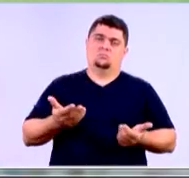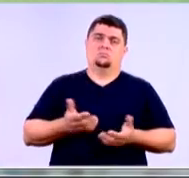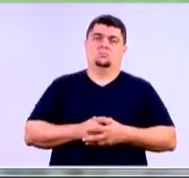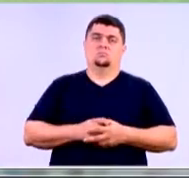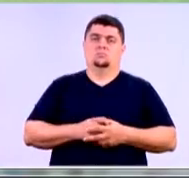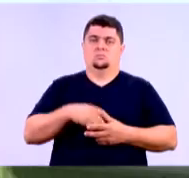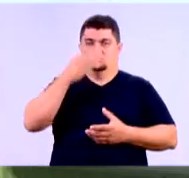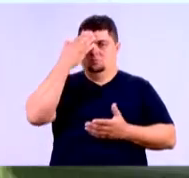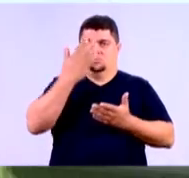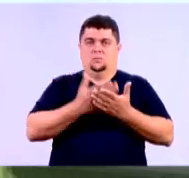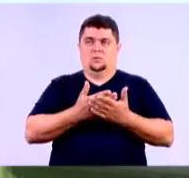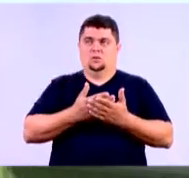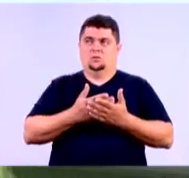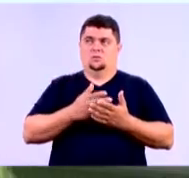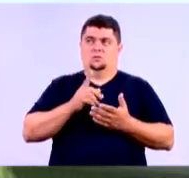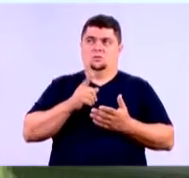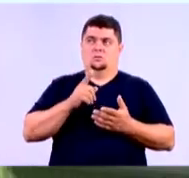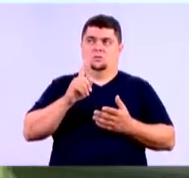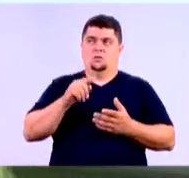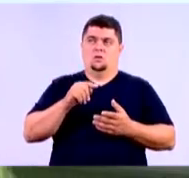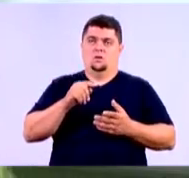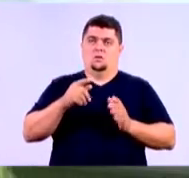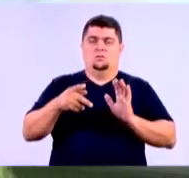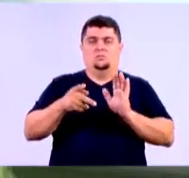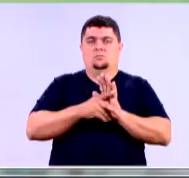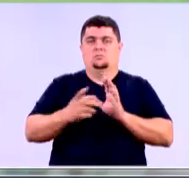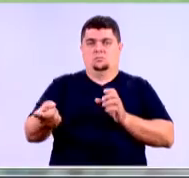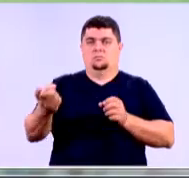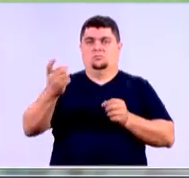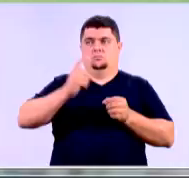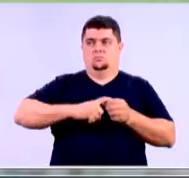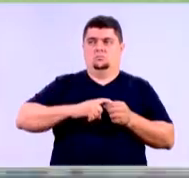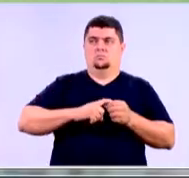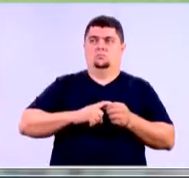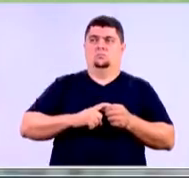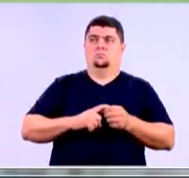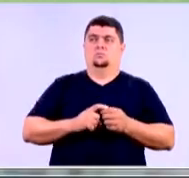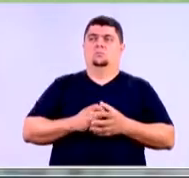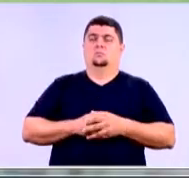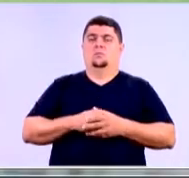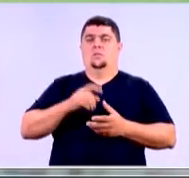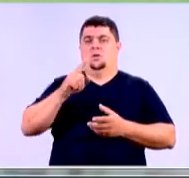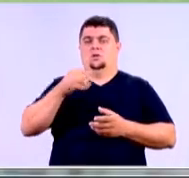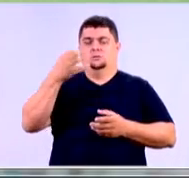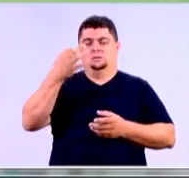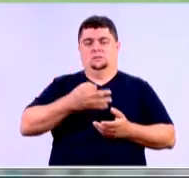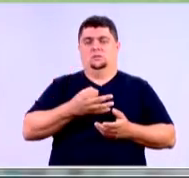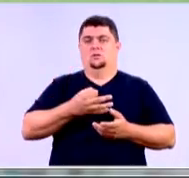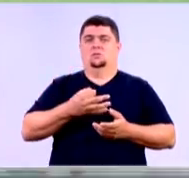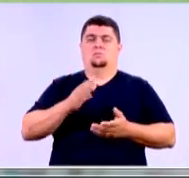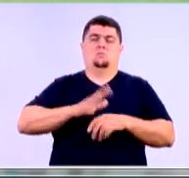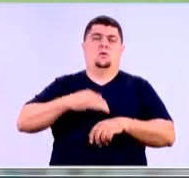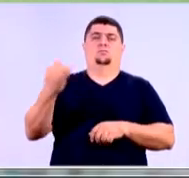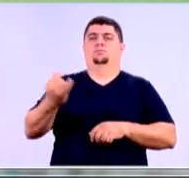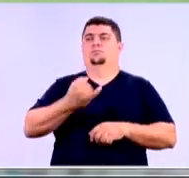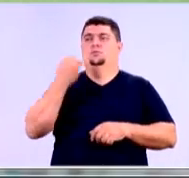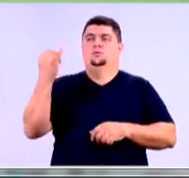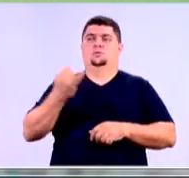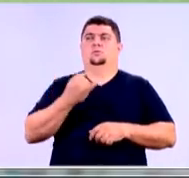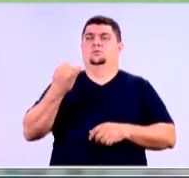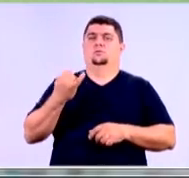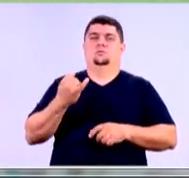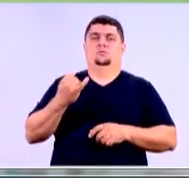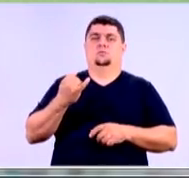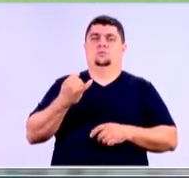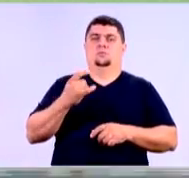resposta. Acredito que para essa questão é sem dúvida o retorno sobre investimento é o indicador mais importante, né, professor? Isso.